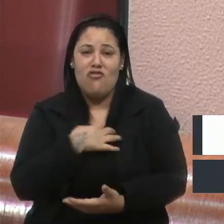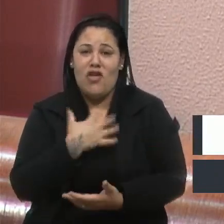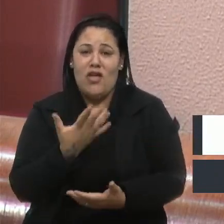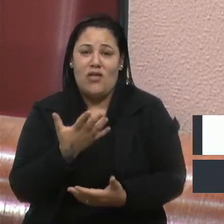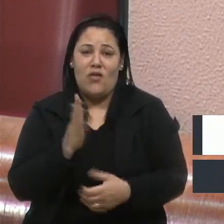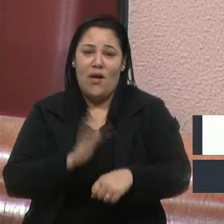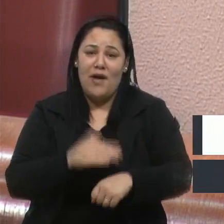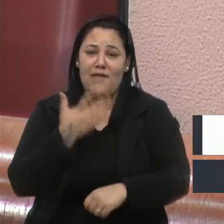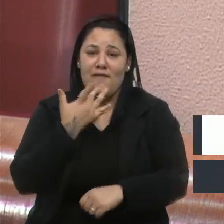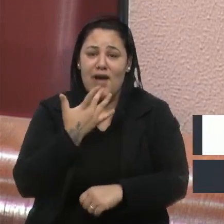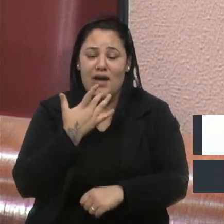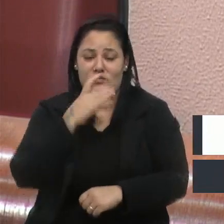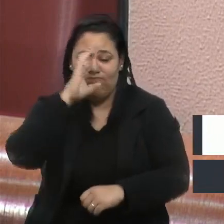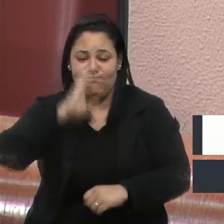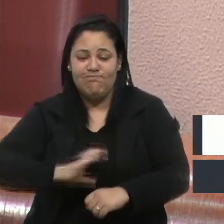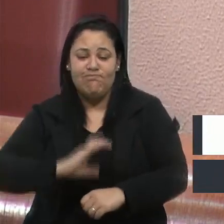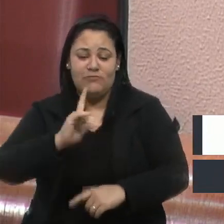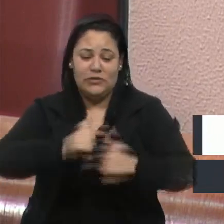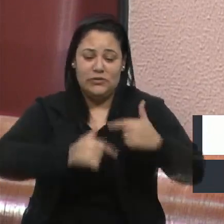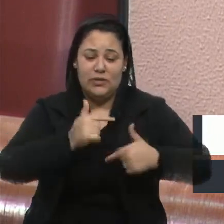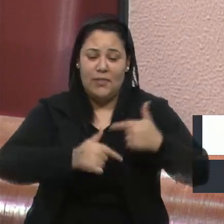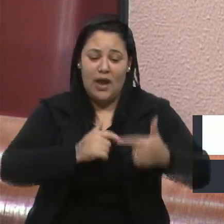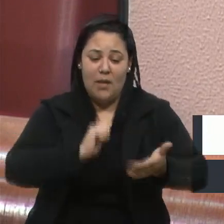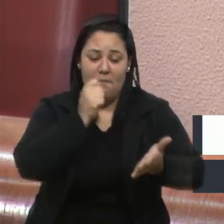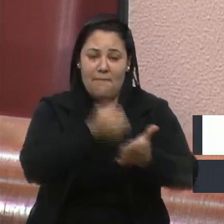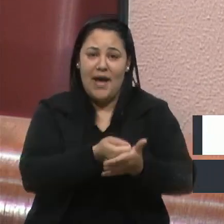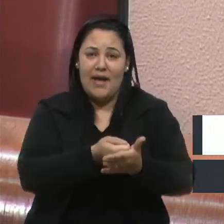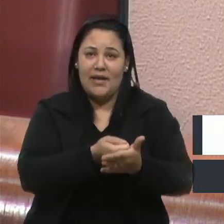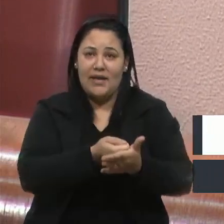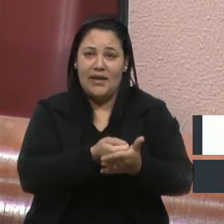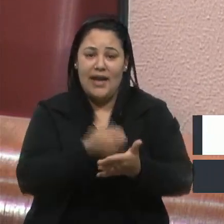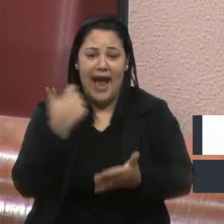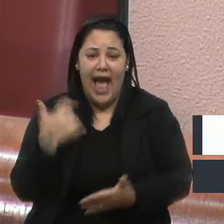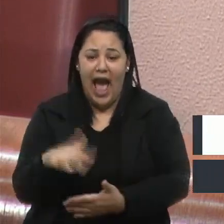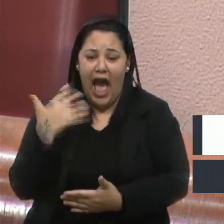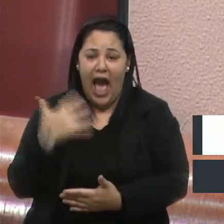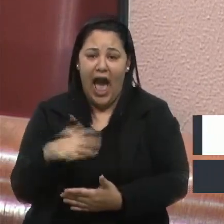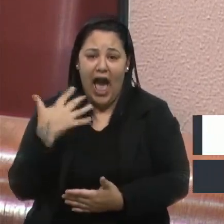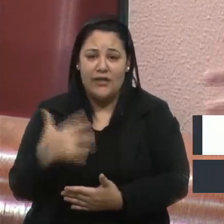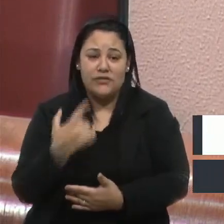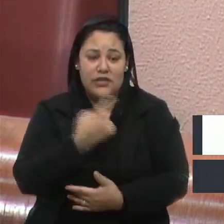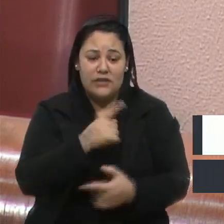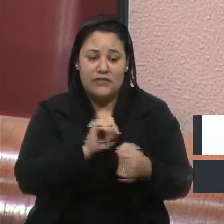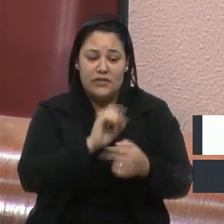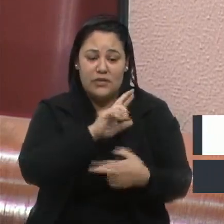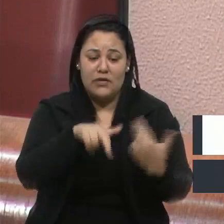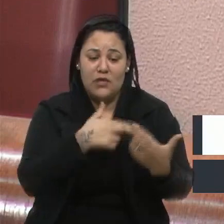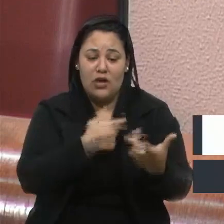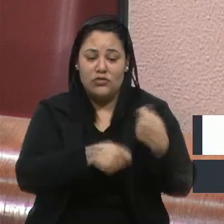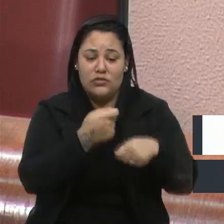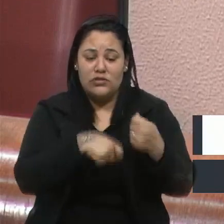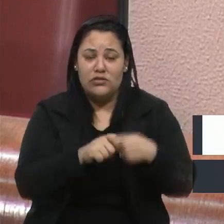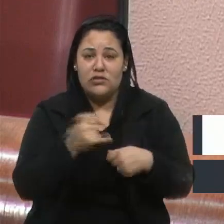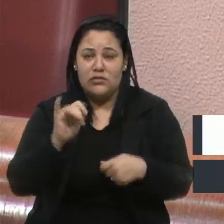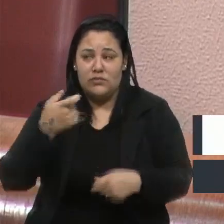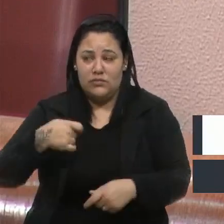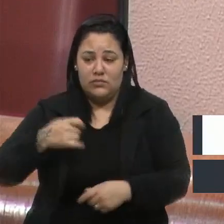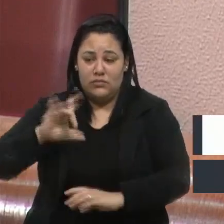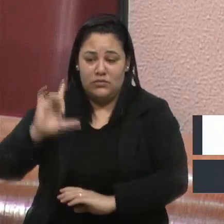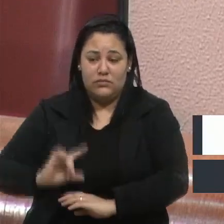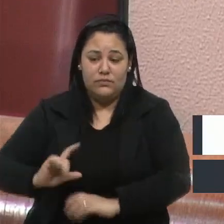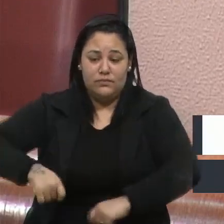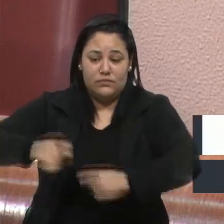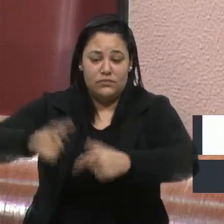o cidadão trabalhe e pague muito mais do que eles fazer uma reforma administrativa, se for o caso, para baixar os custos